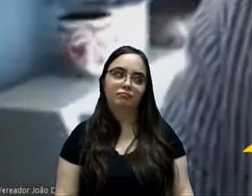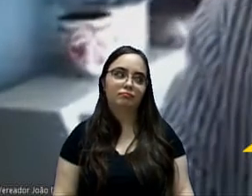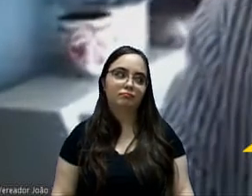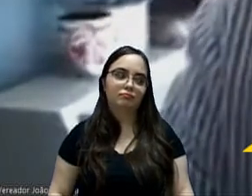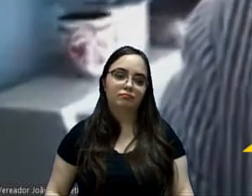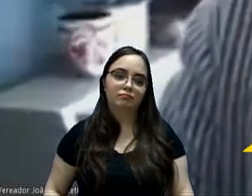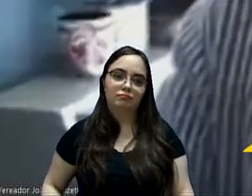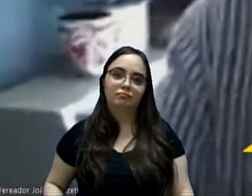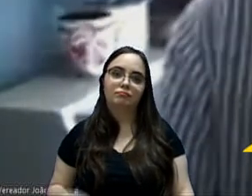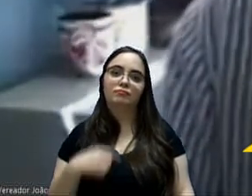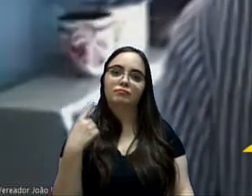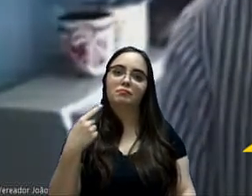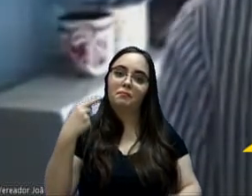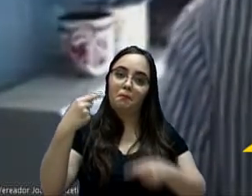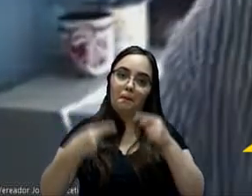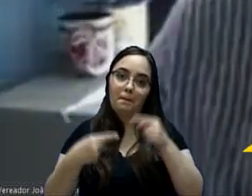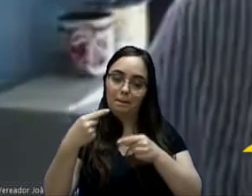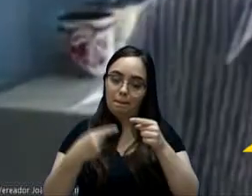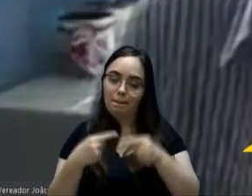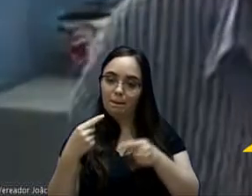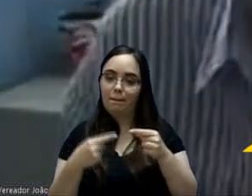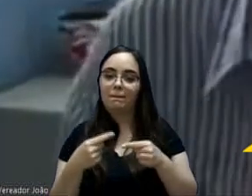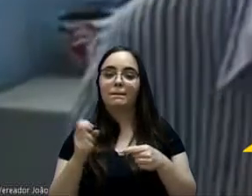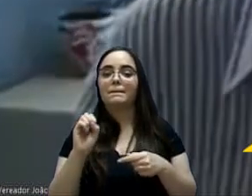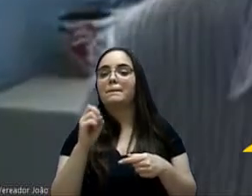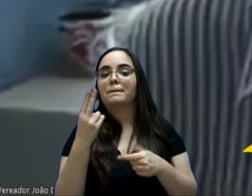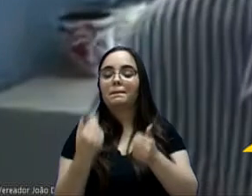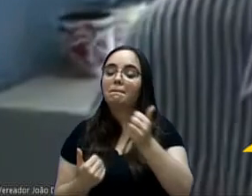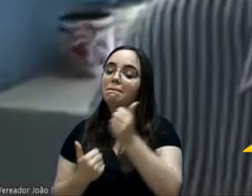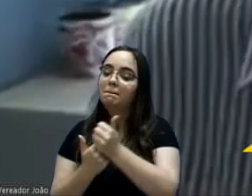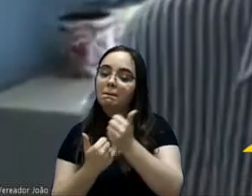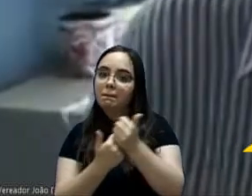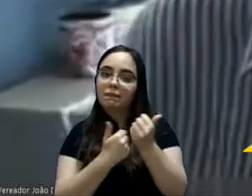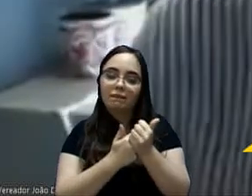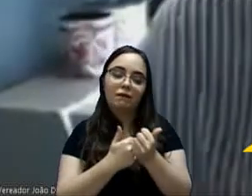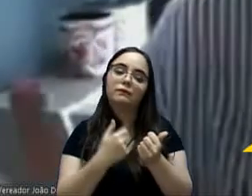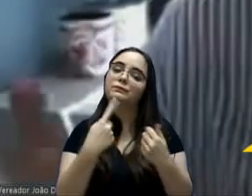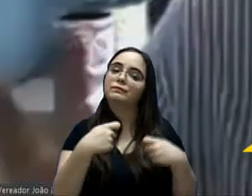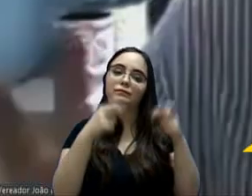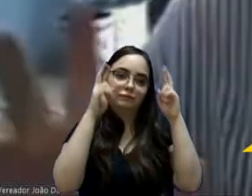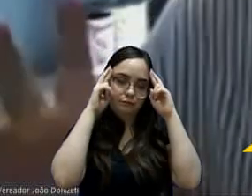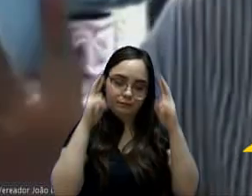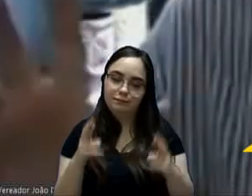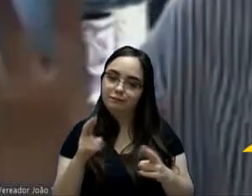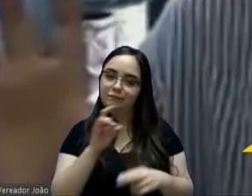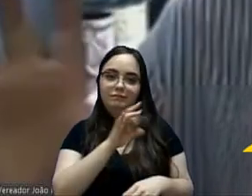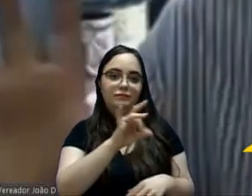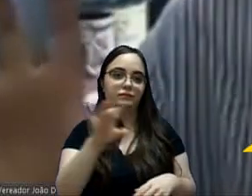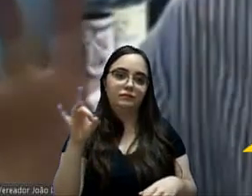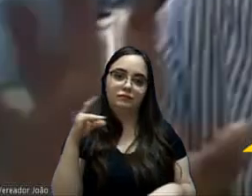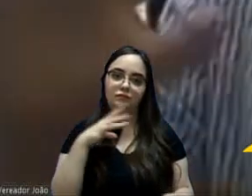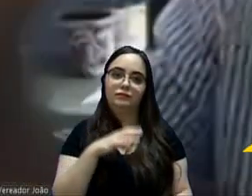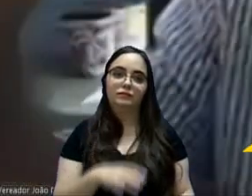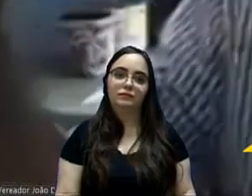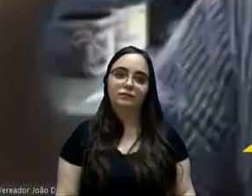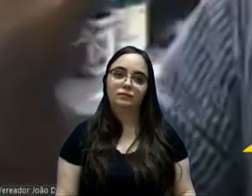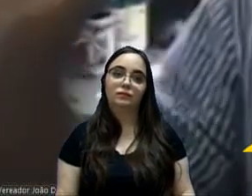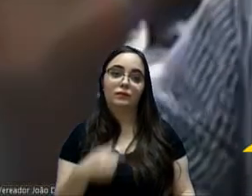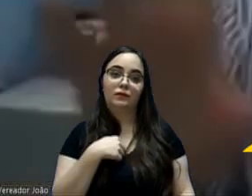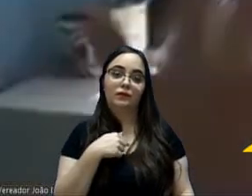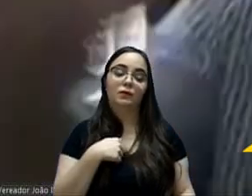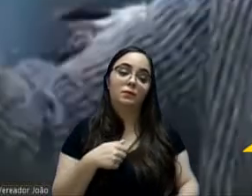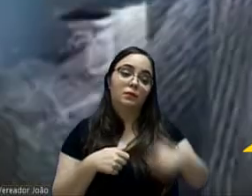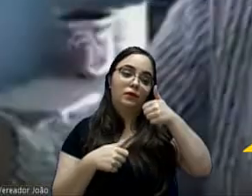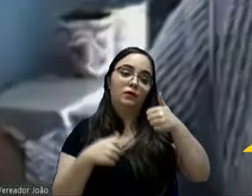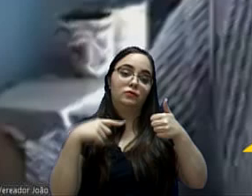posicionamento político e nosso posicionamento técnico-jurídico. Sabe, se parar com essa empáfia de achar, ah, eu tenho o melhor